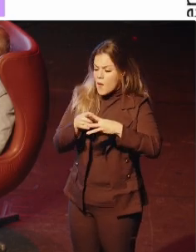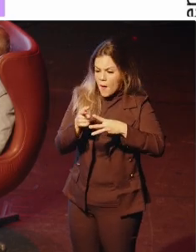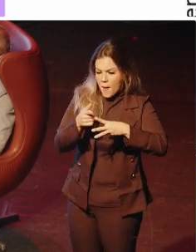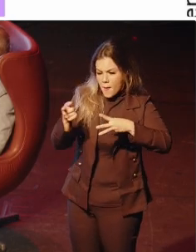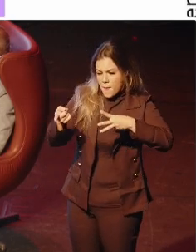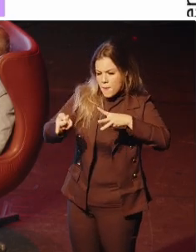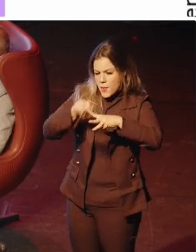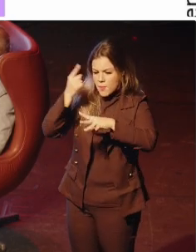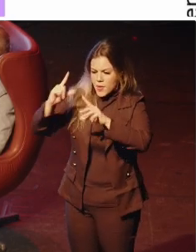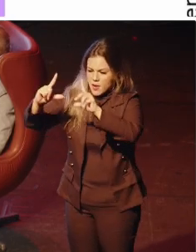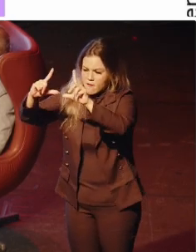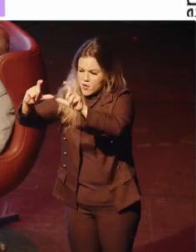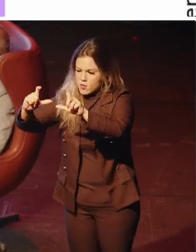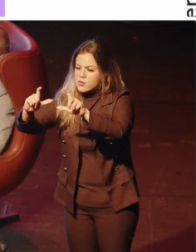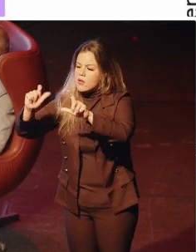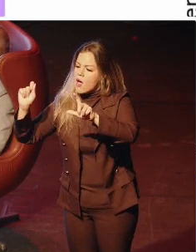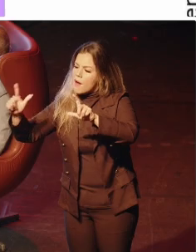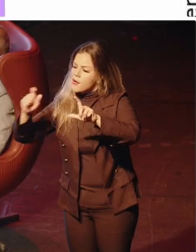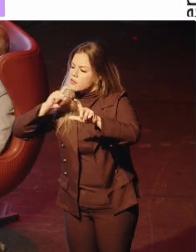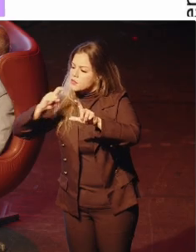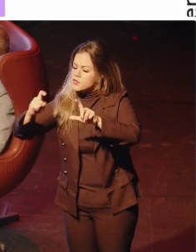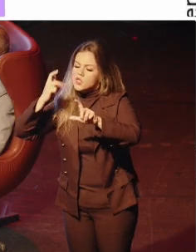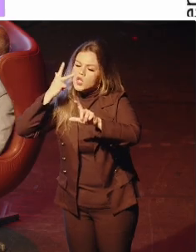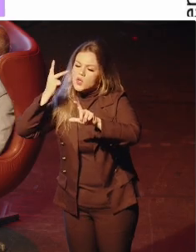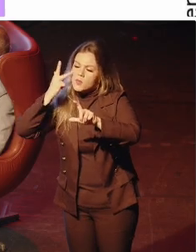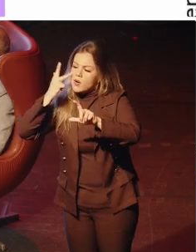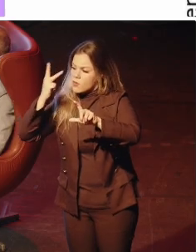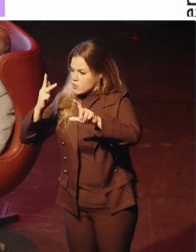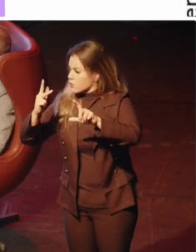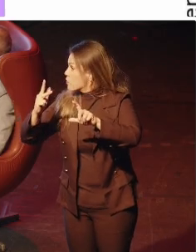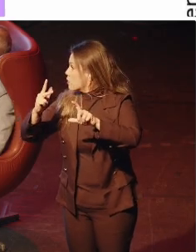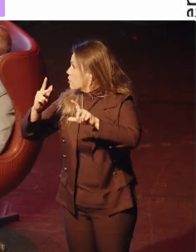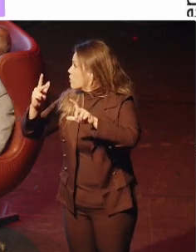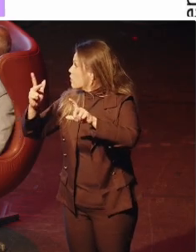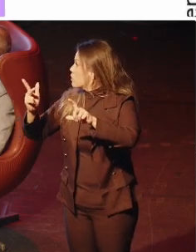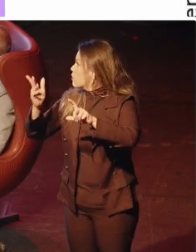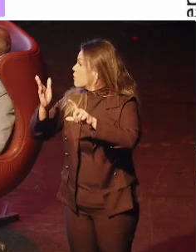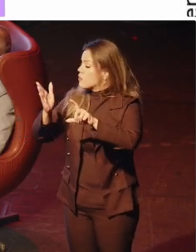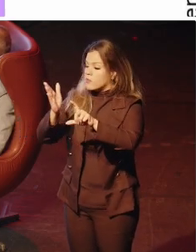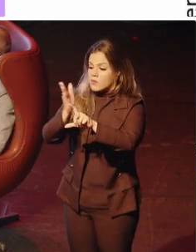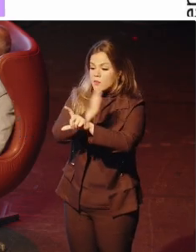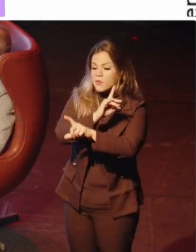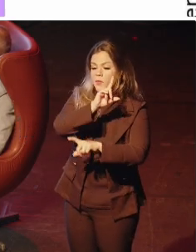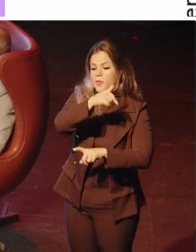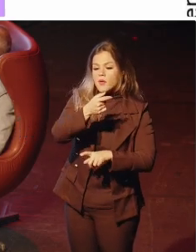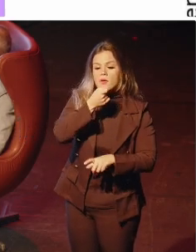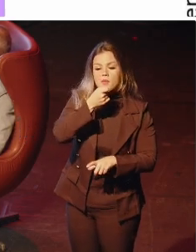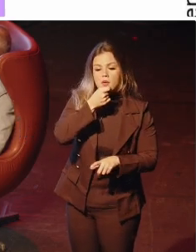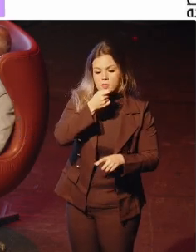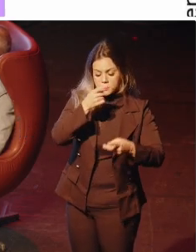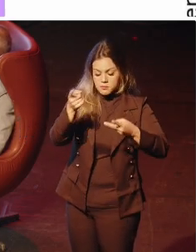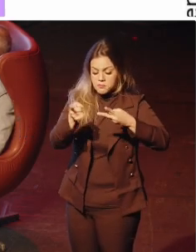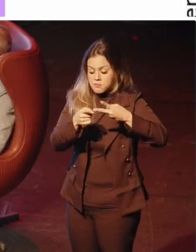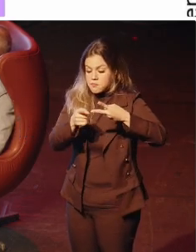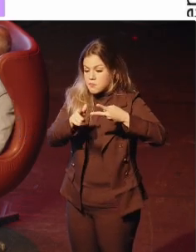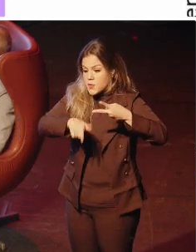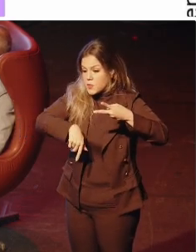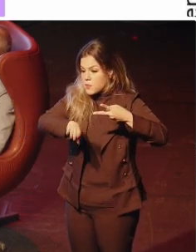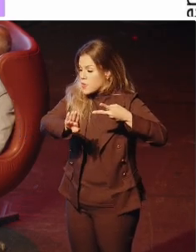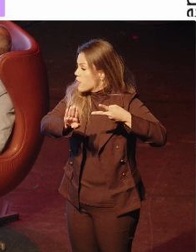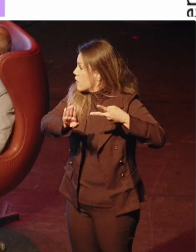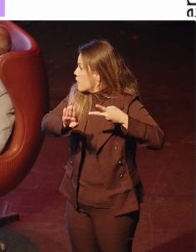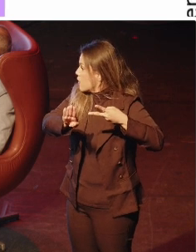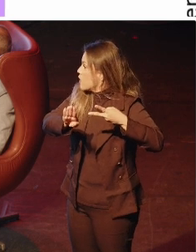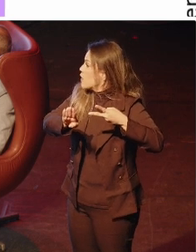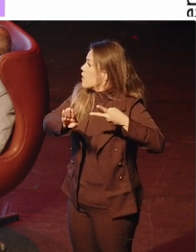amarelinho e vermelhinho. Ao longo das 76 semanas de tratamento, ele ficou azulzinho. Paciente B, também